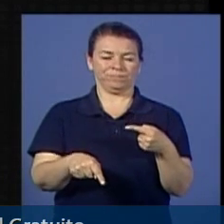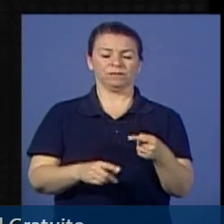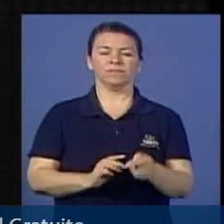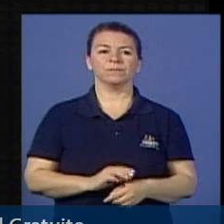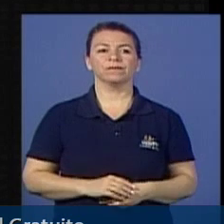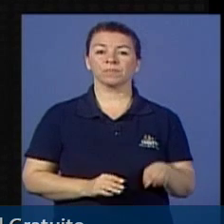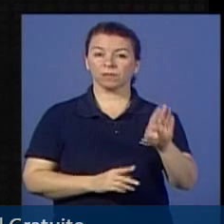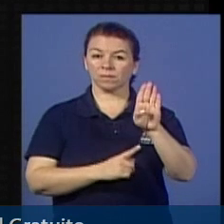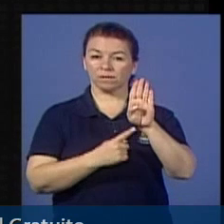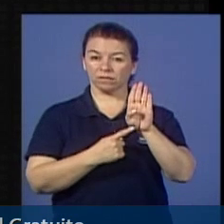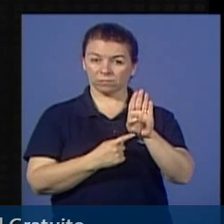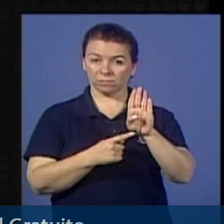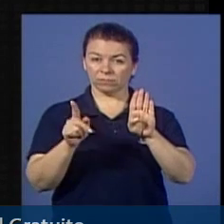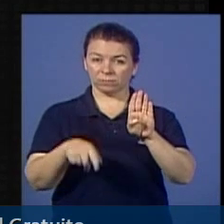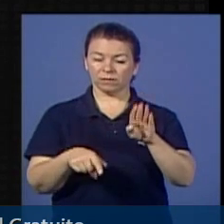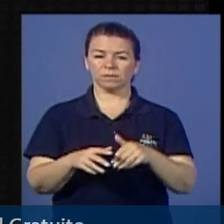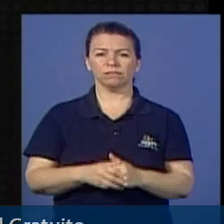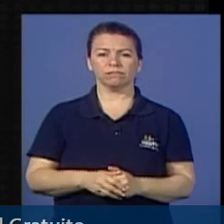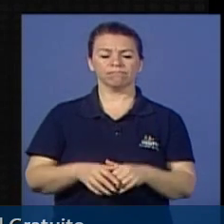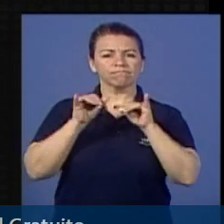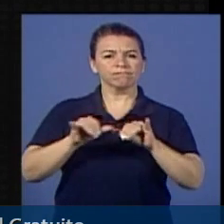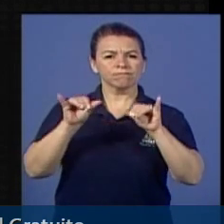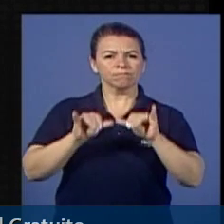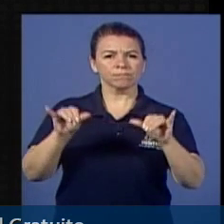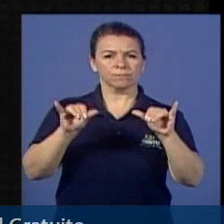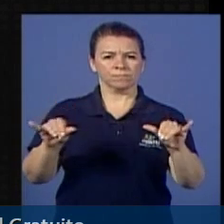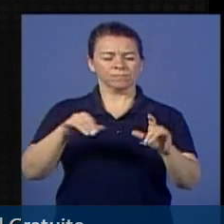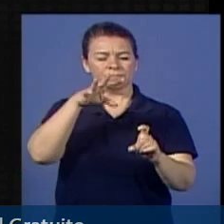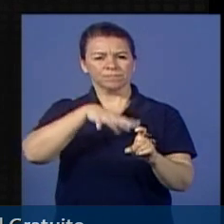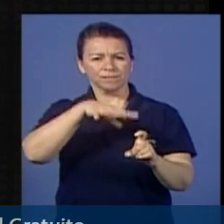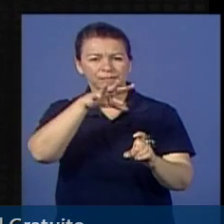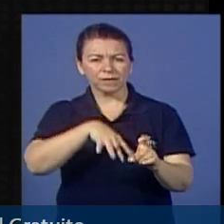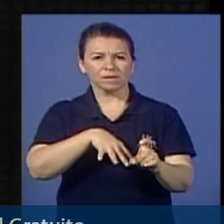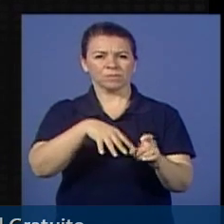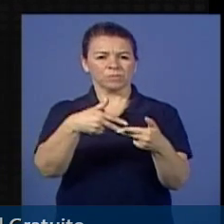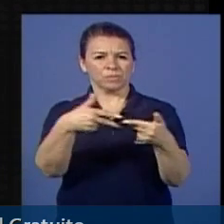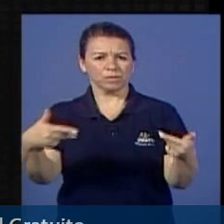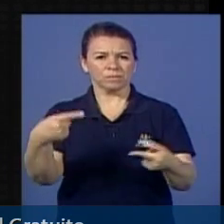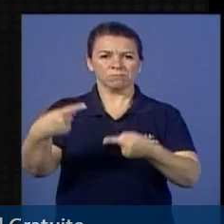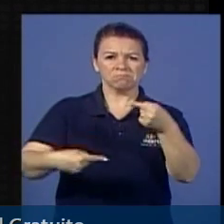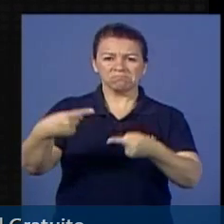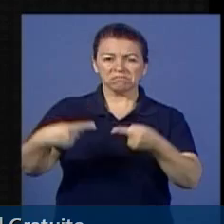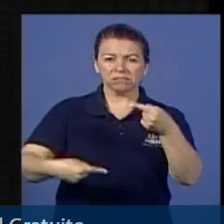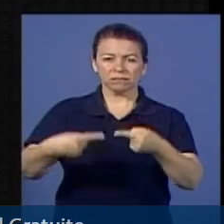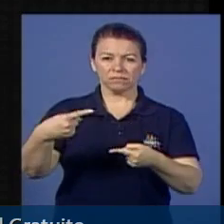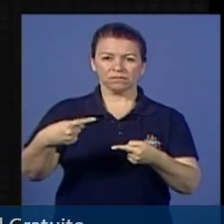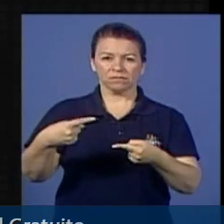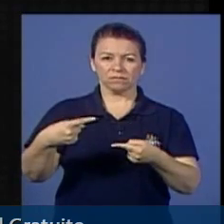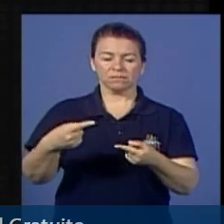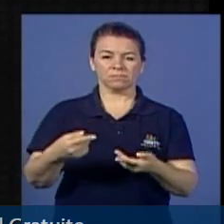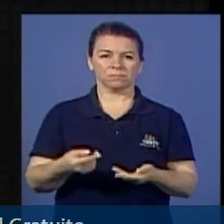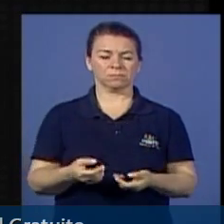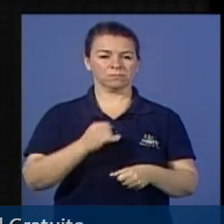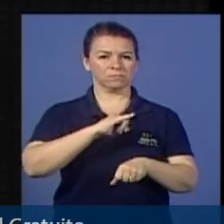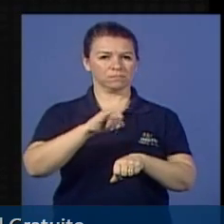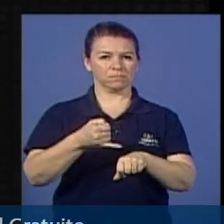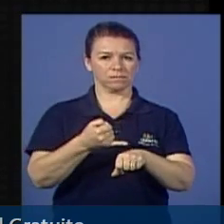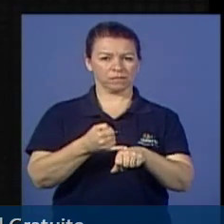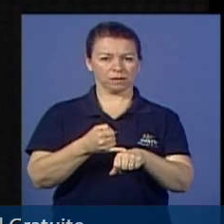B, sinalizar a disseminação global de mitos e preceitos políticos, Jerusalém,